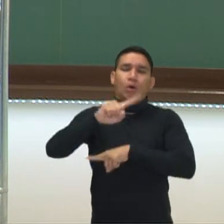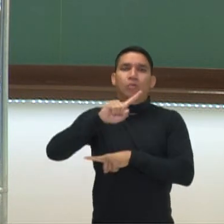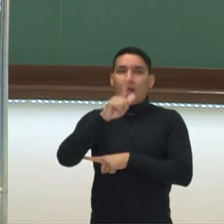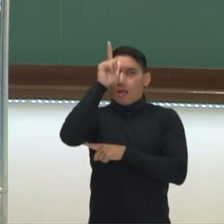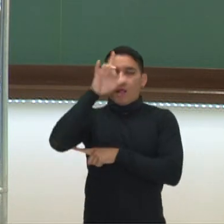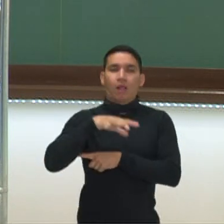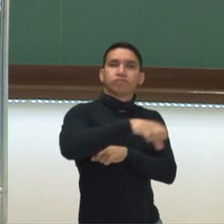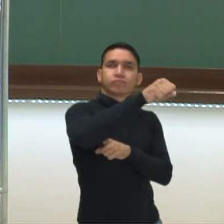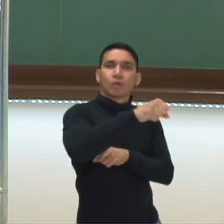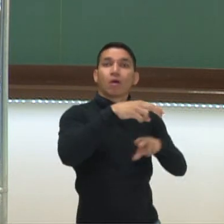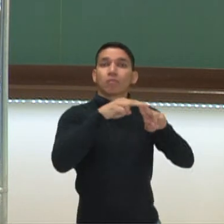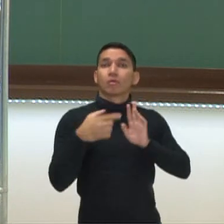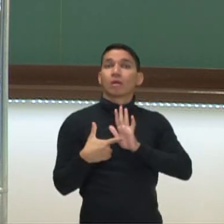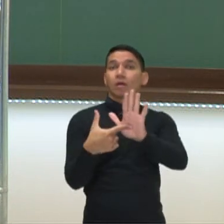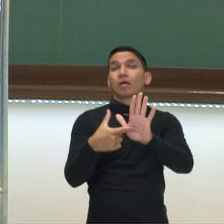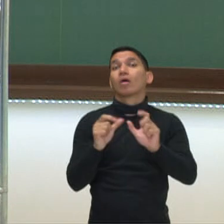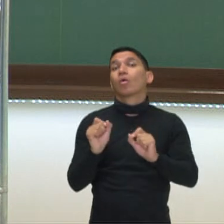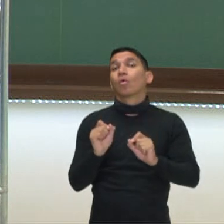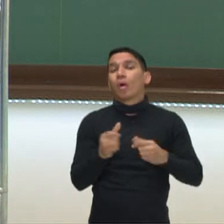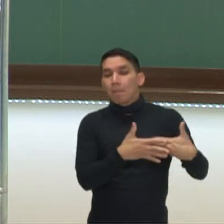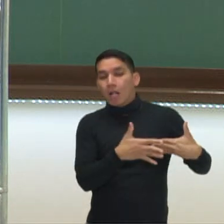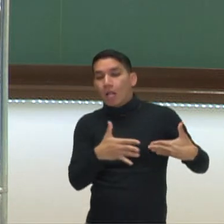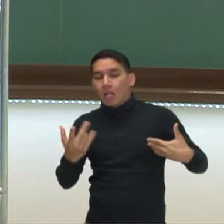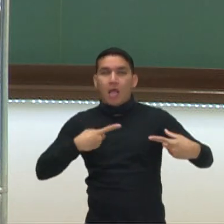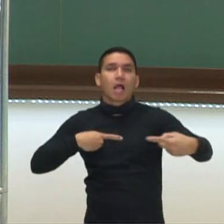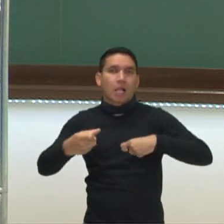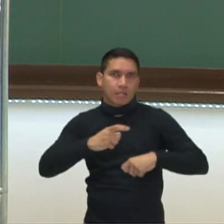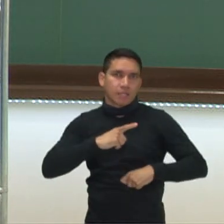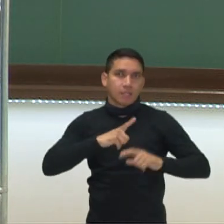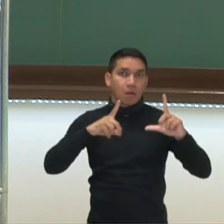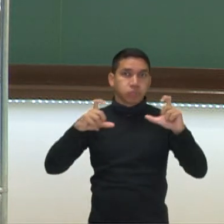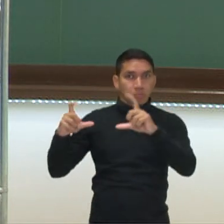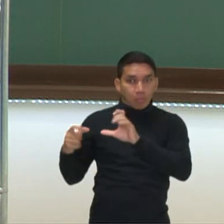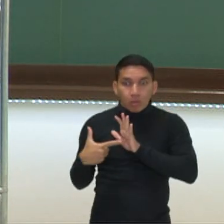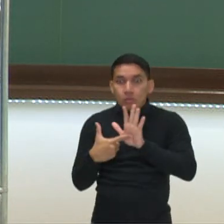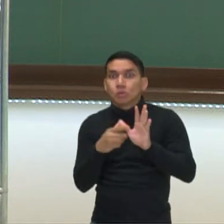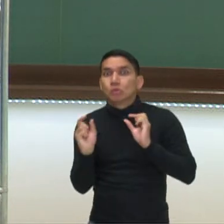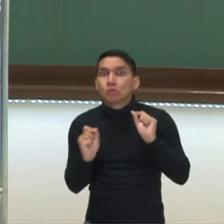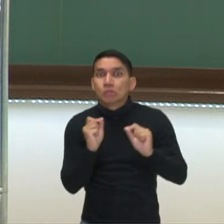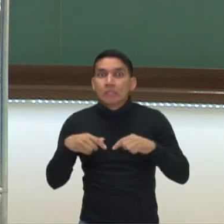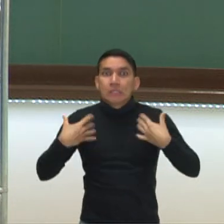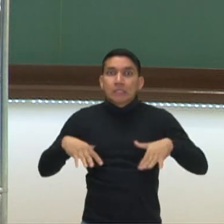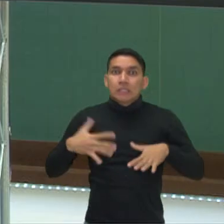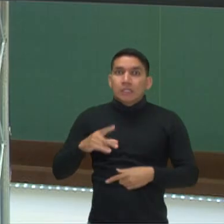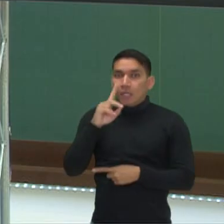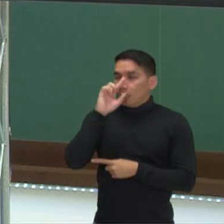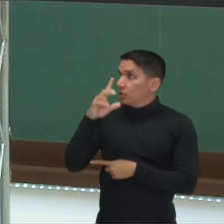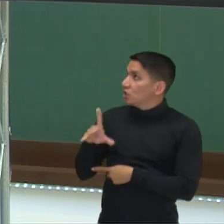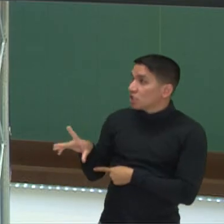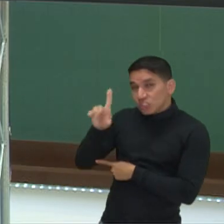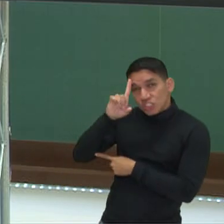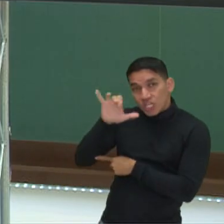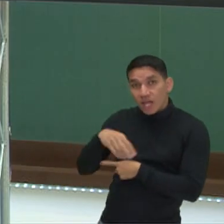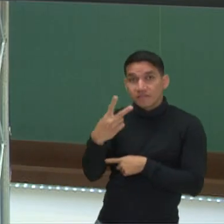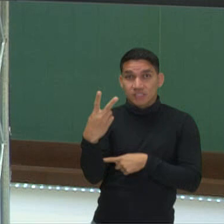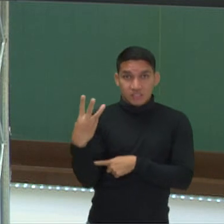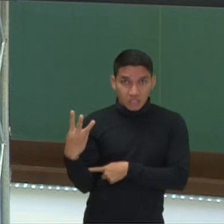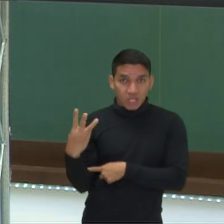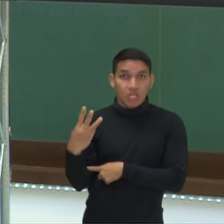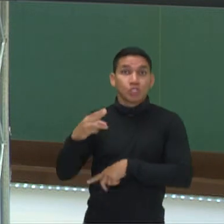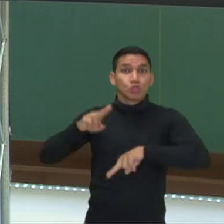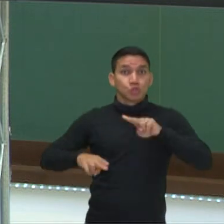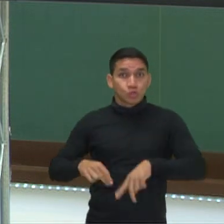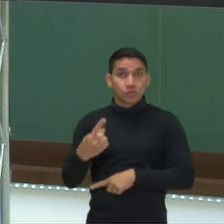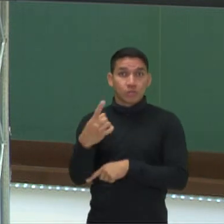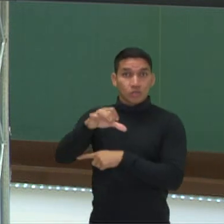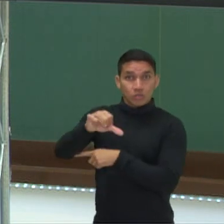das fotografias durante a guerra. E a intenção de mostrar essa fotografia de 23 de junho de 1940 é exatamente